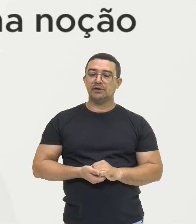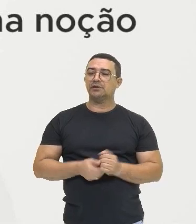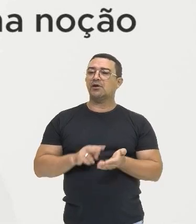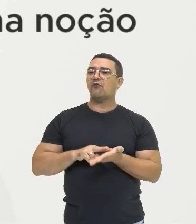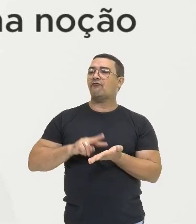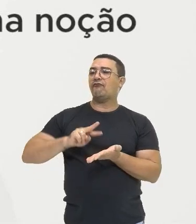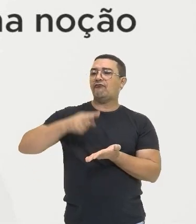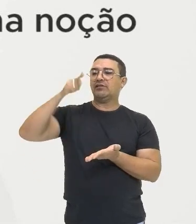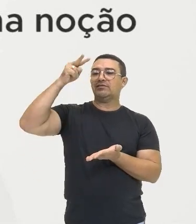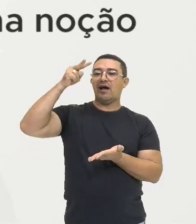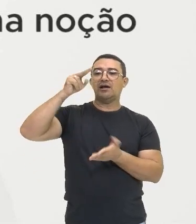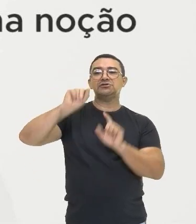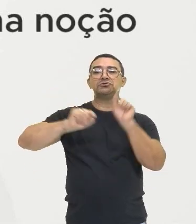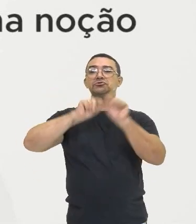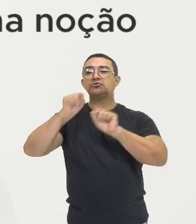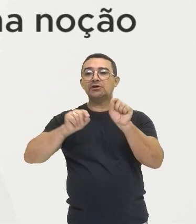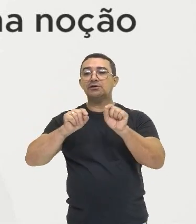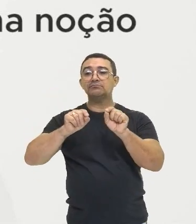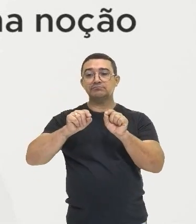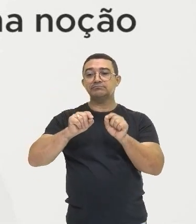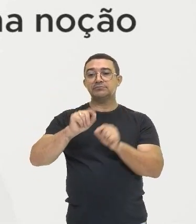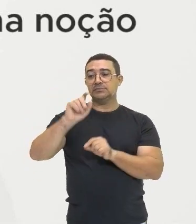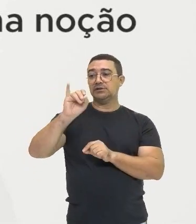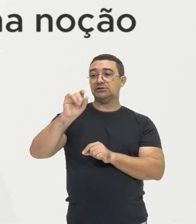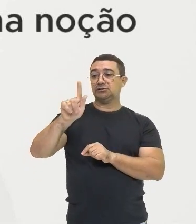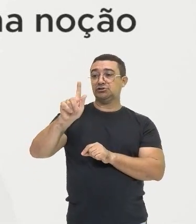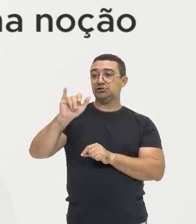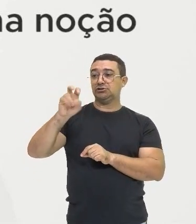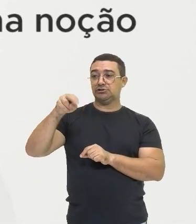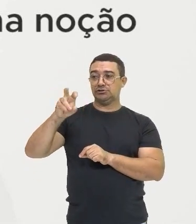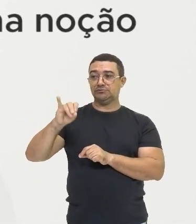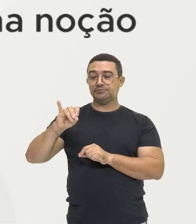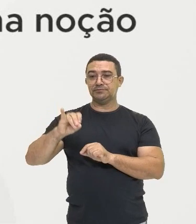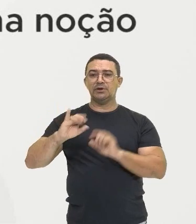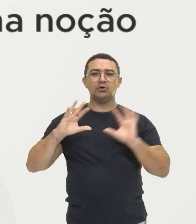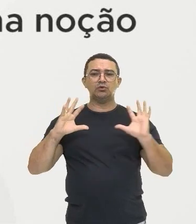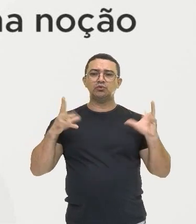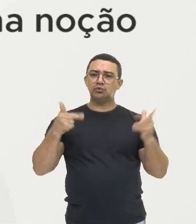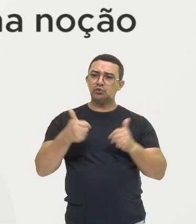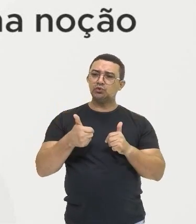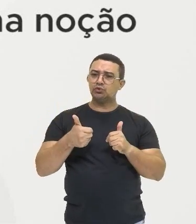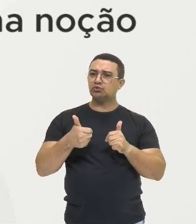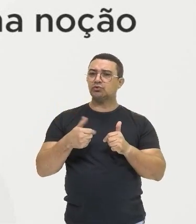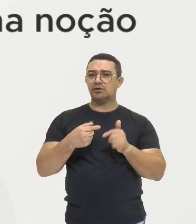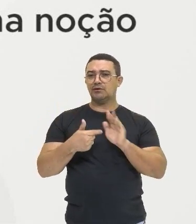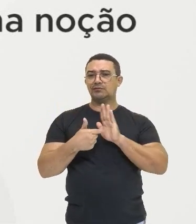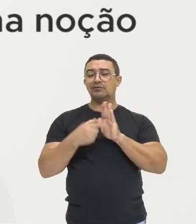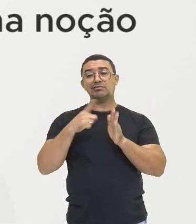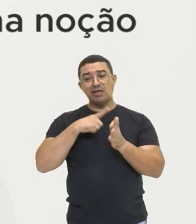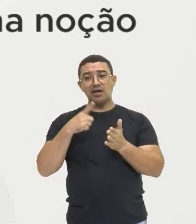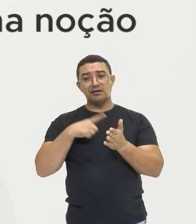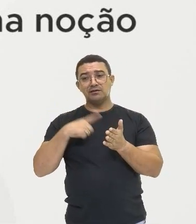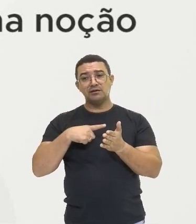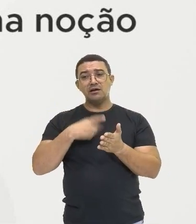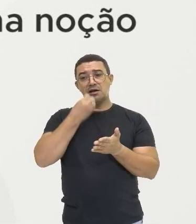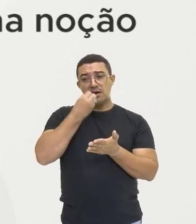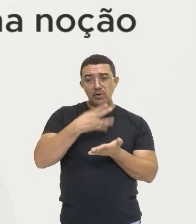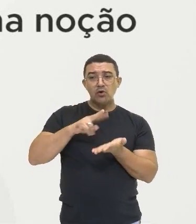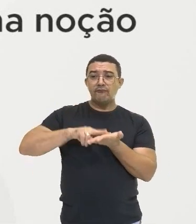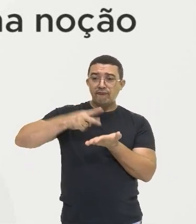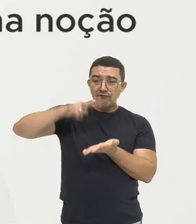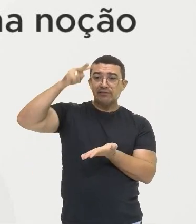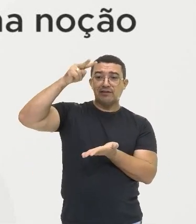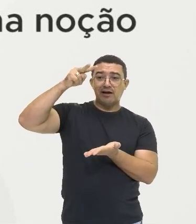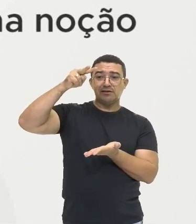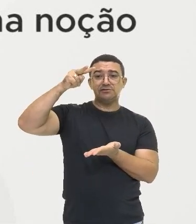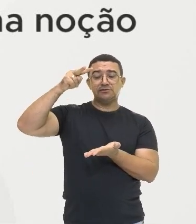do índice de Gini. É claro que todos esses índices de desenvolvimento, eles trazem vantagens e também trazem